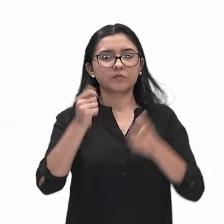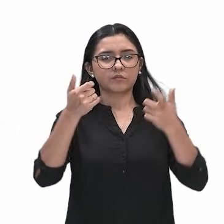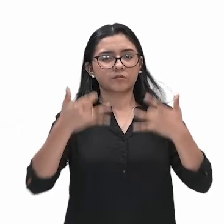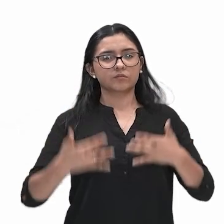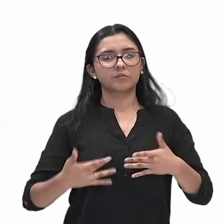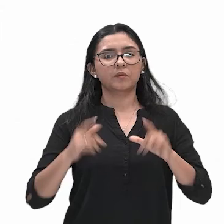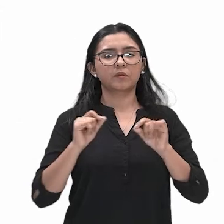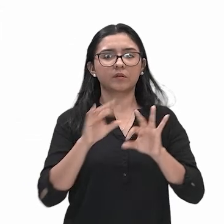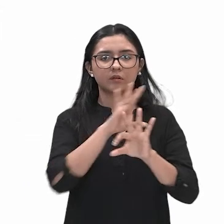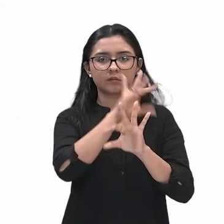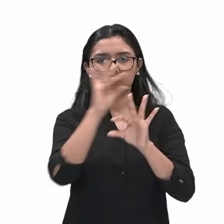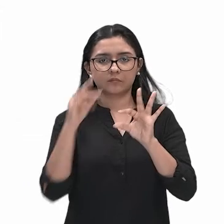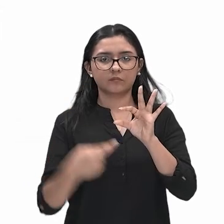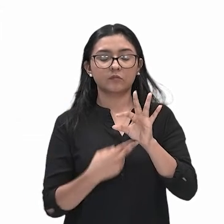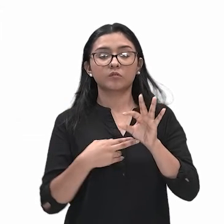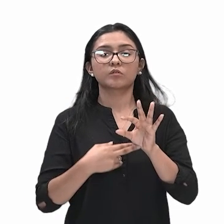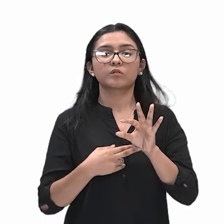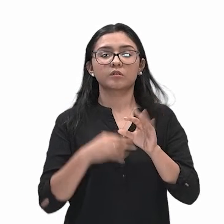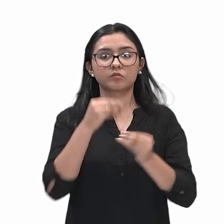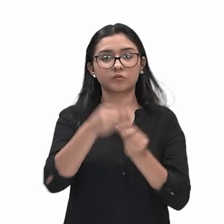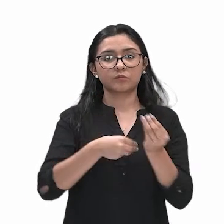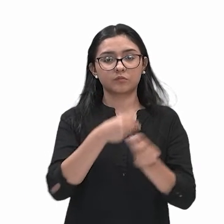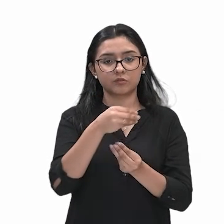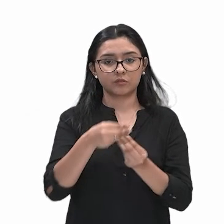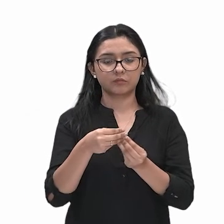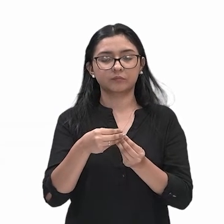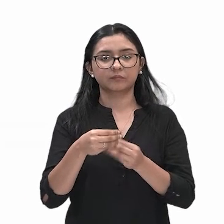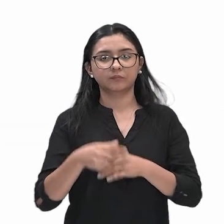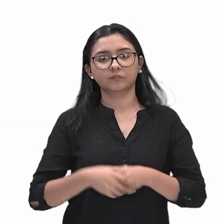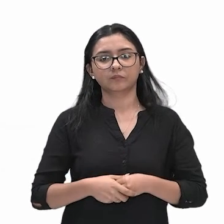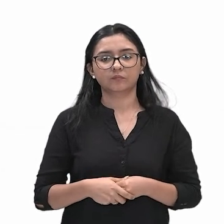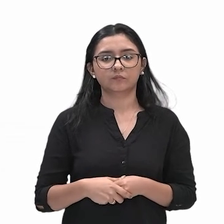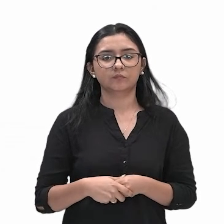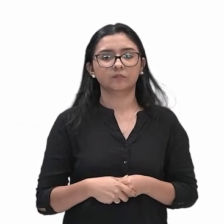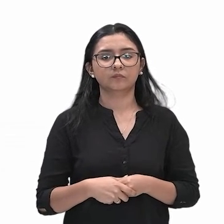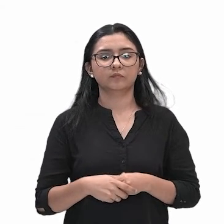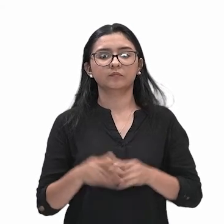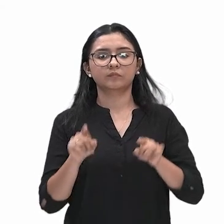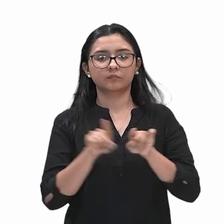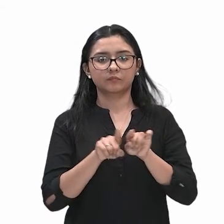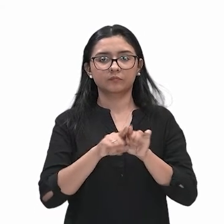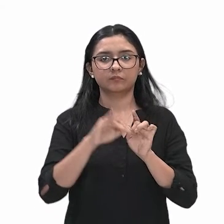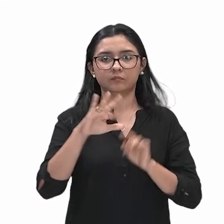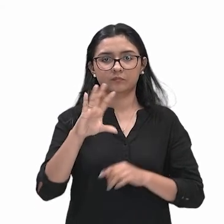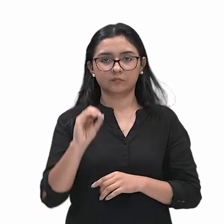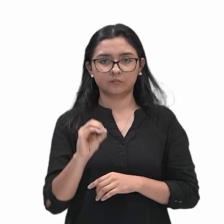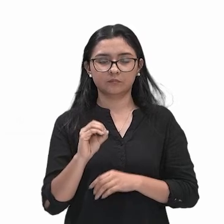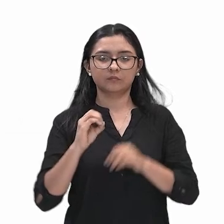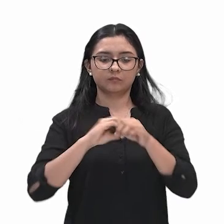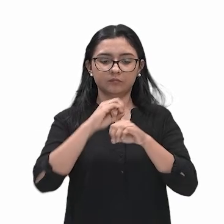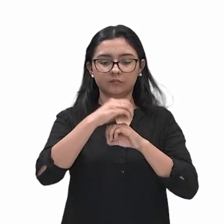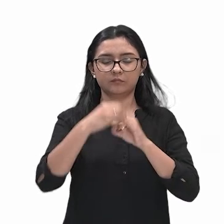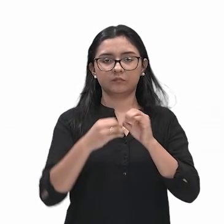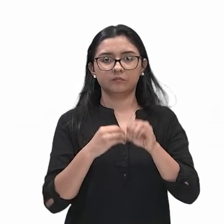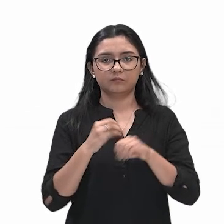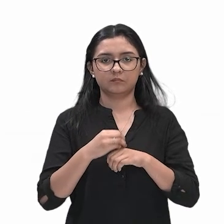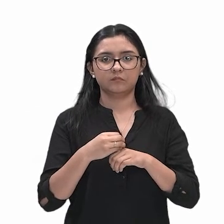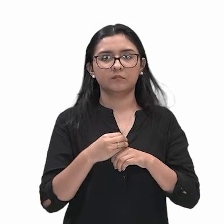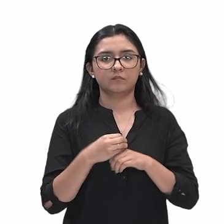enzimas são substâncias catalisadoras, né? Biomoléculas catalisadoras que aumentam a velocidade com que uma